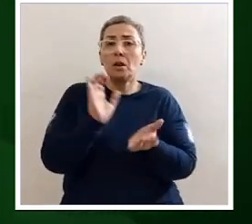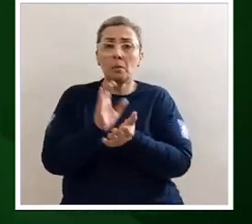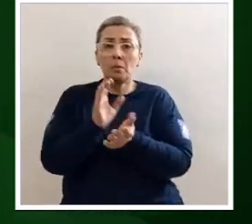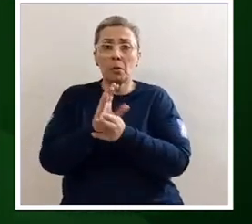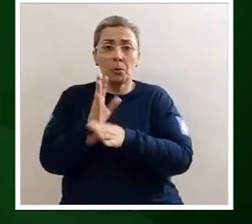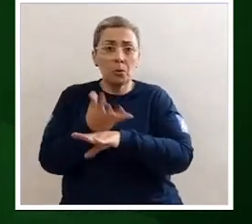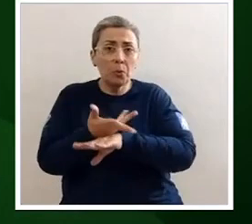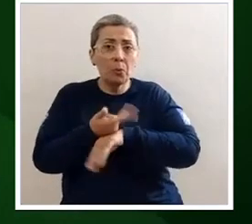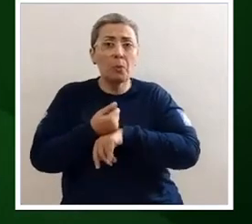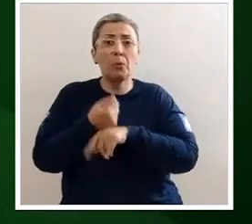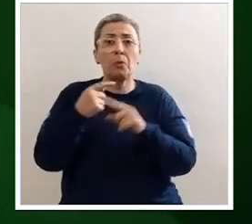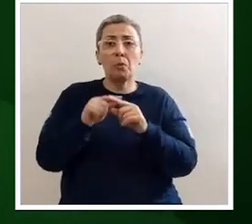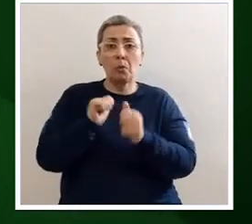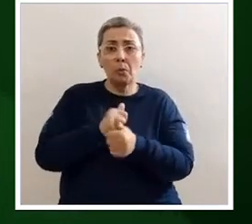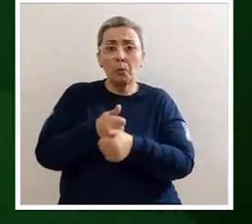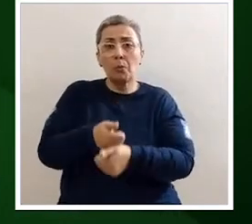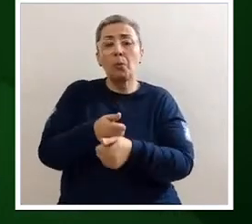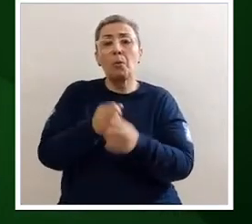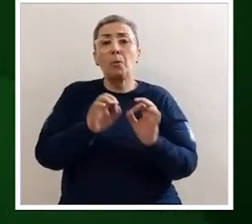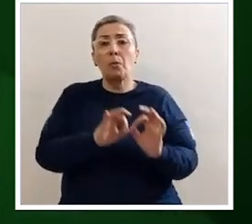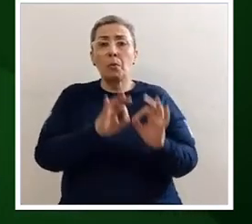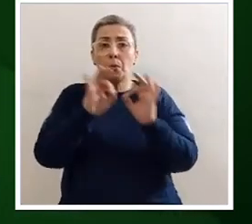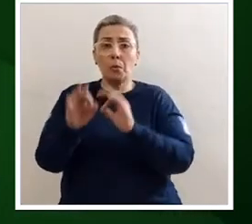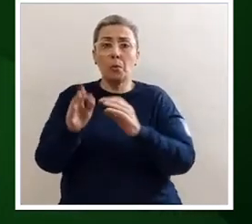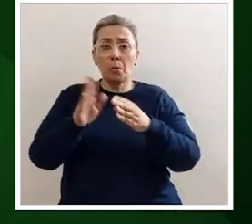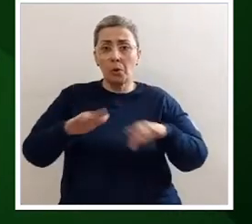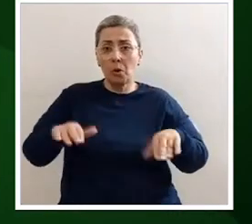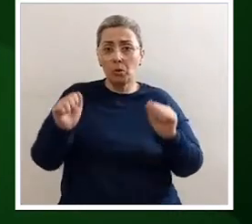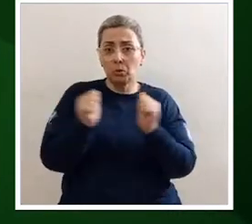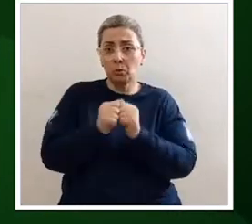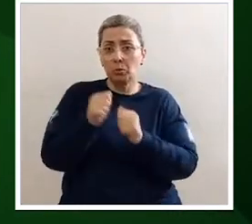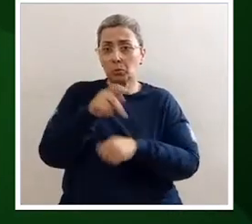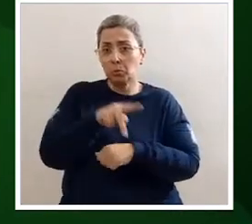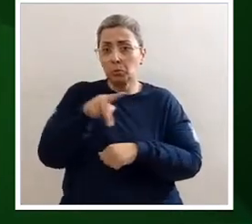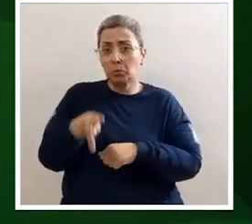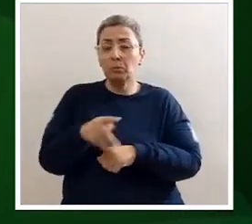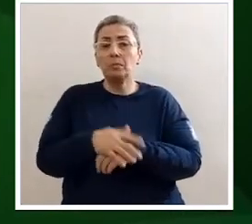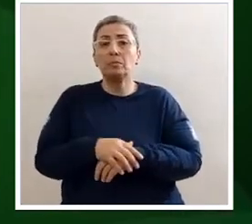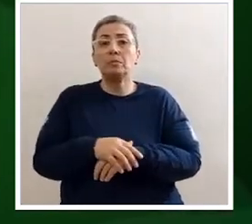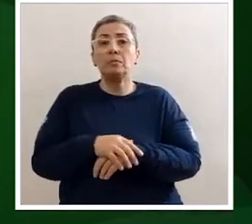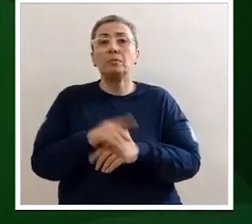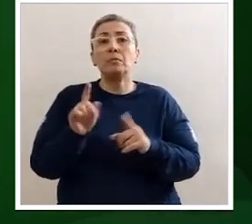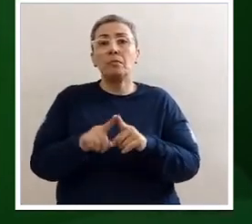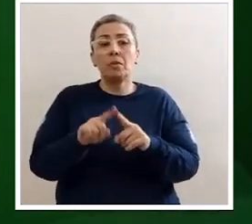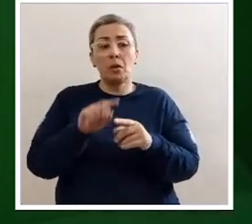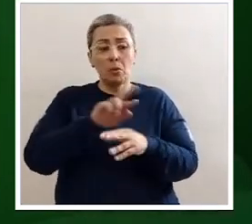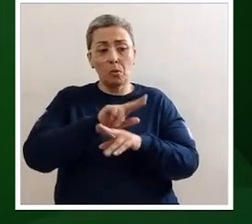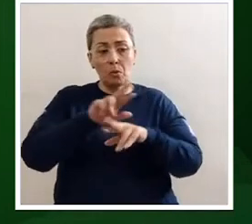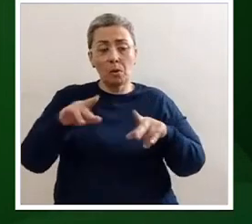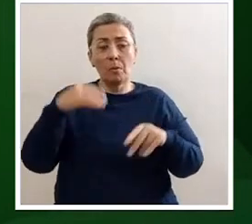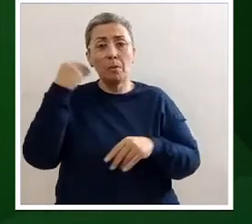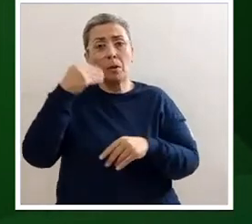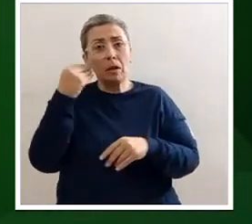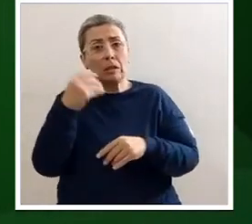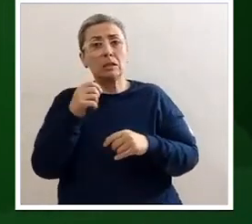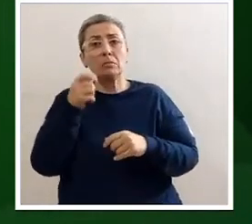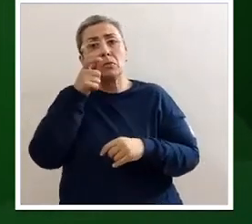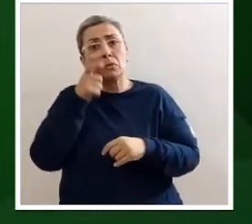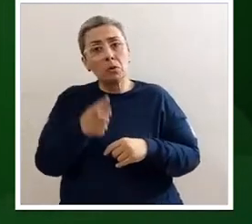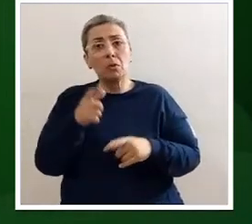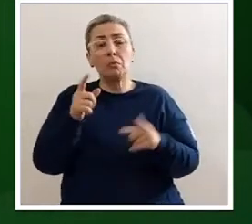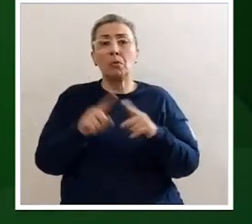multidisciplinar acompanhe crianças junto aos professores tem várias experiências interessantes